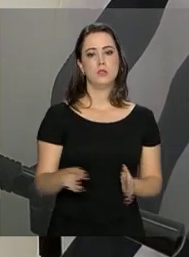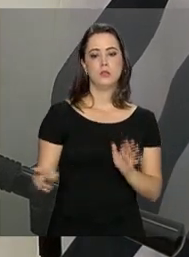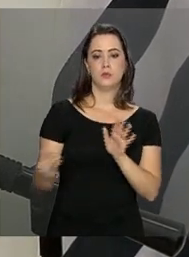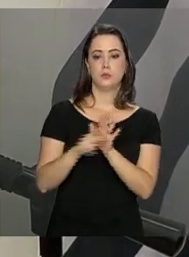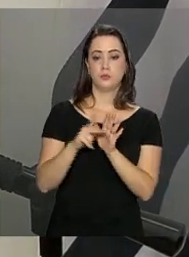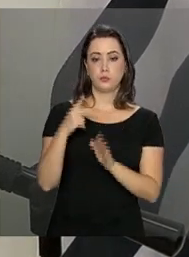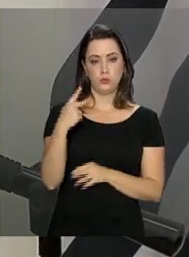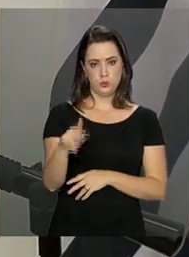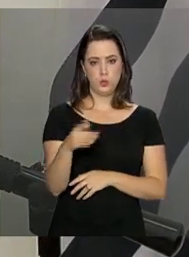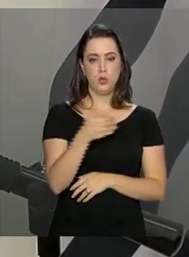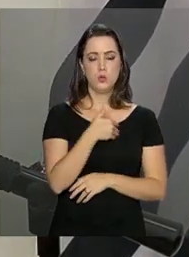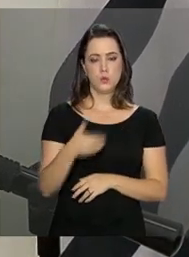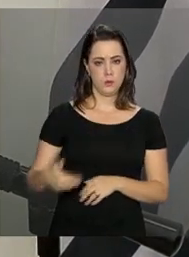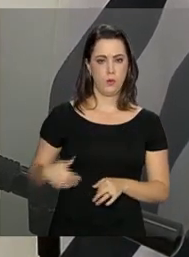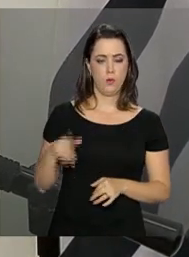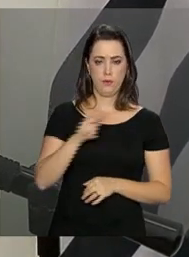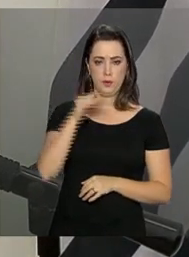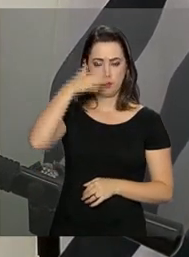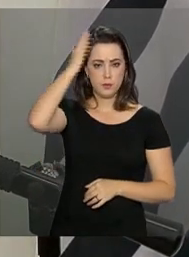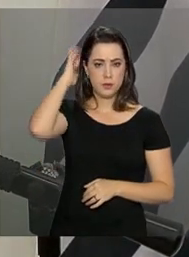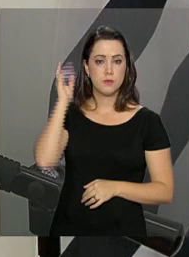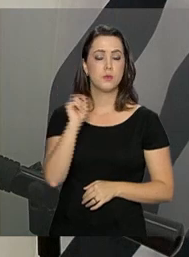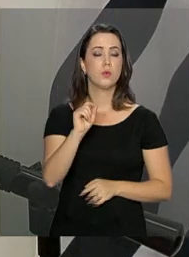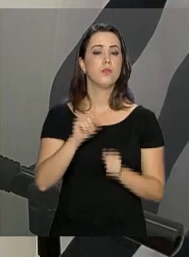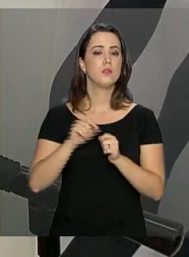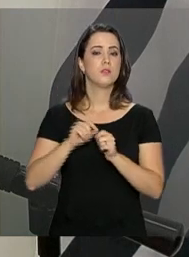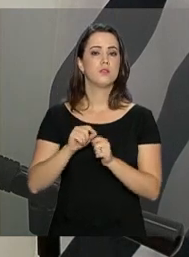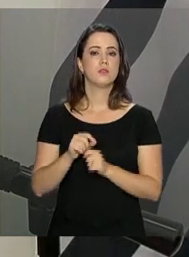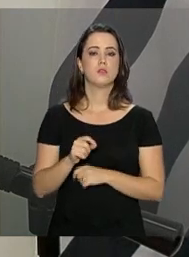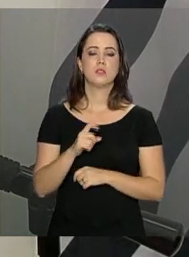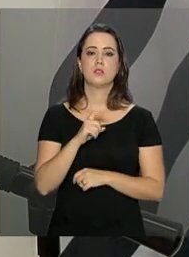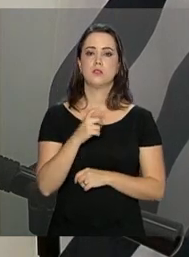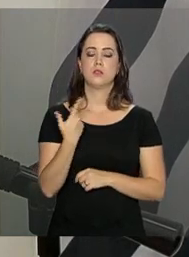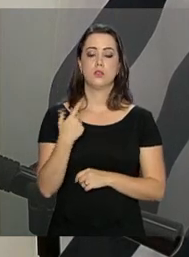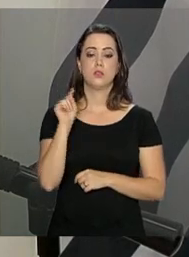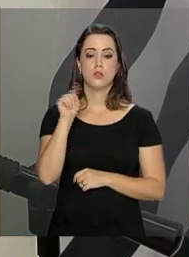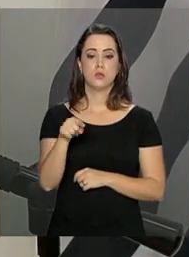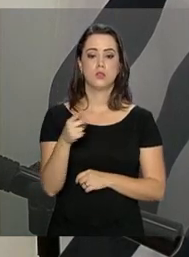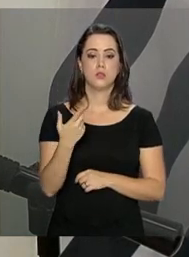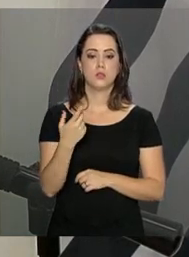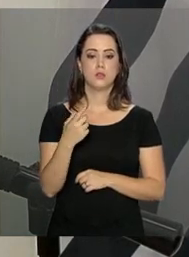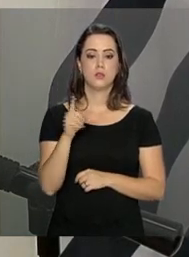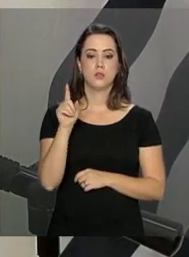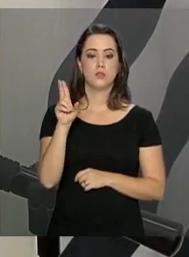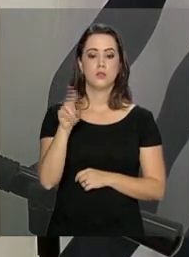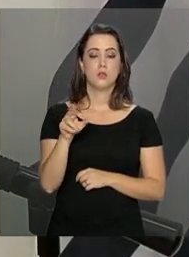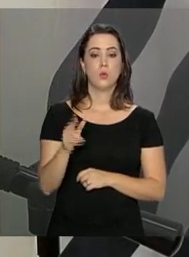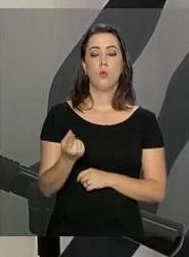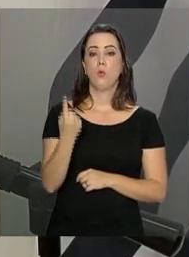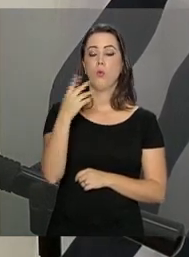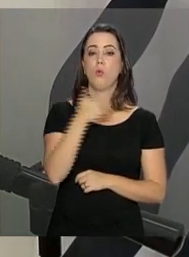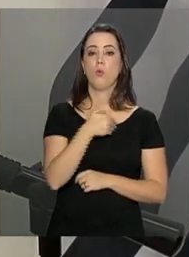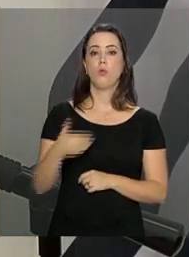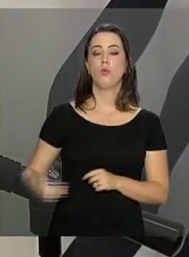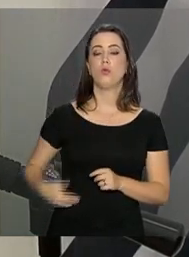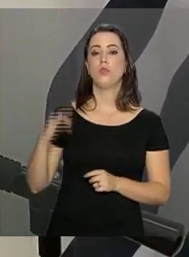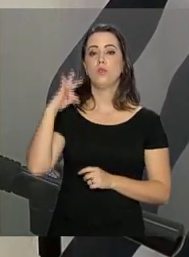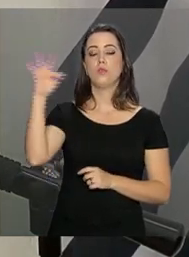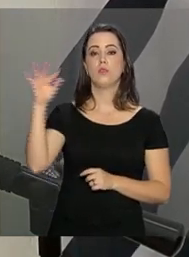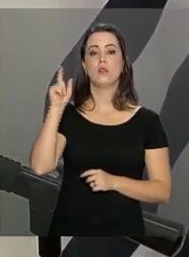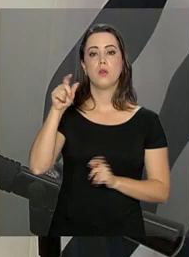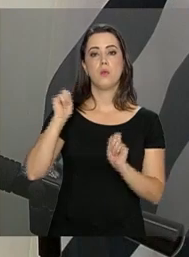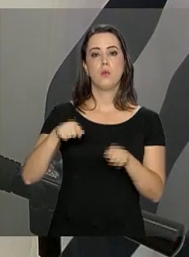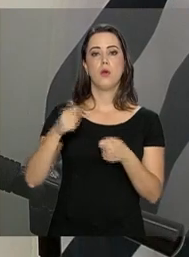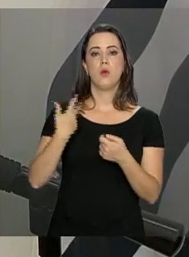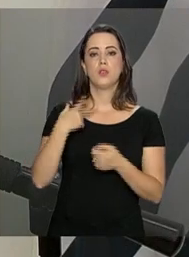governo o presidente michel temer de que nenhum presidente de nenhum governo federal mais pode